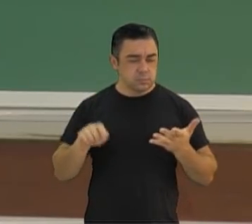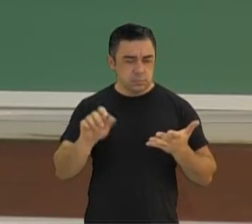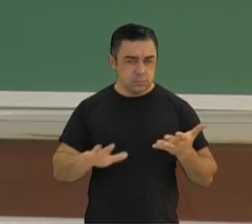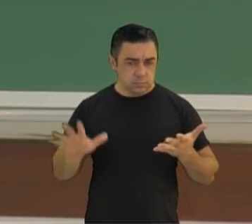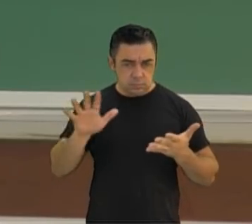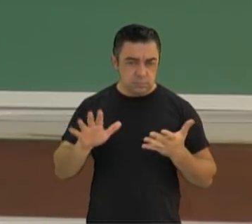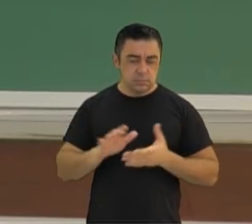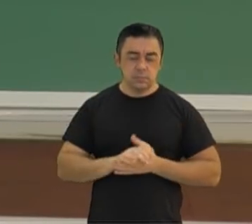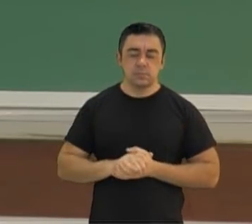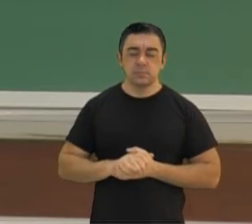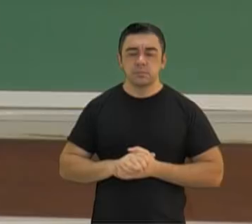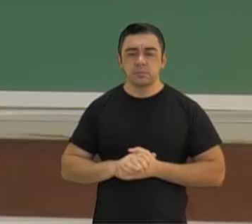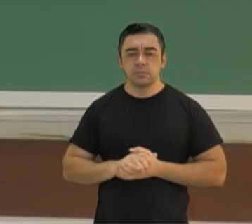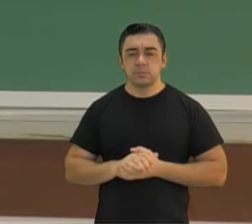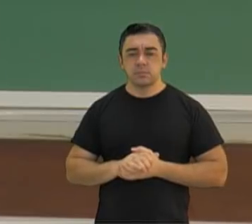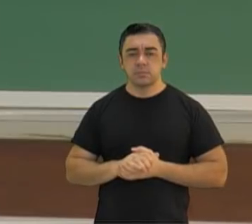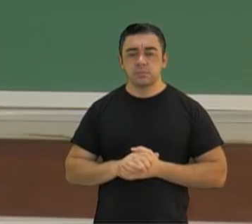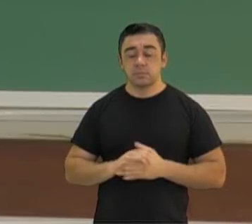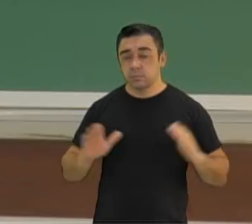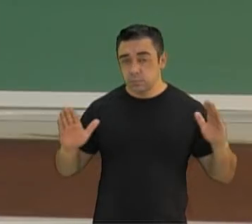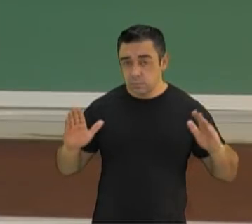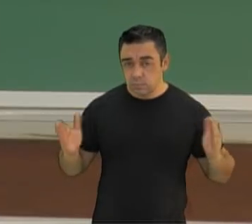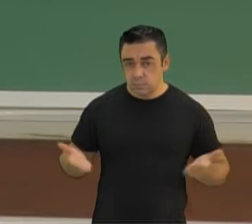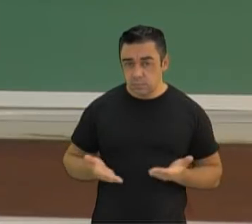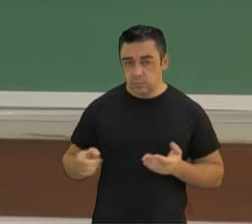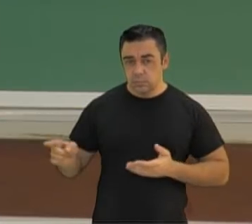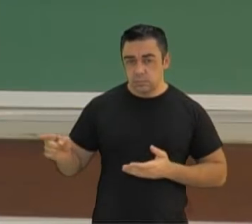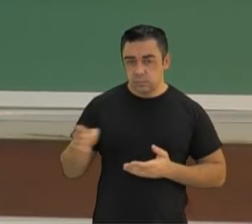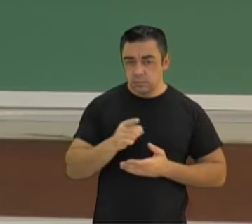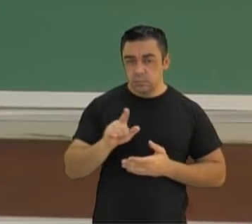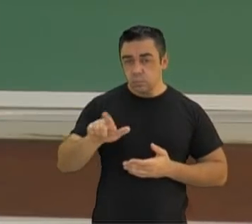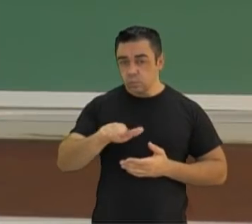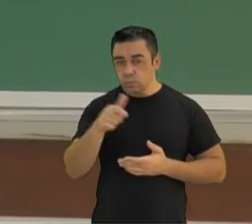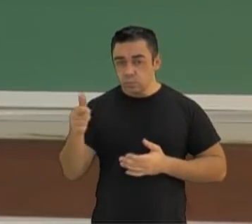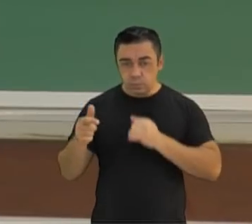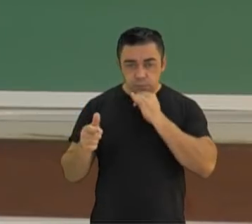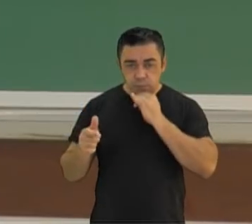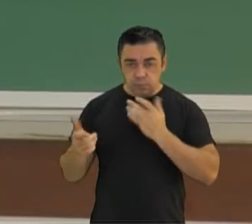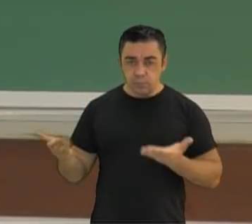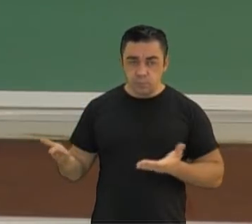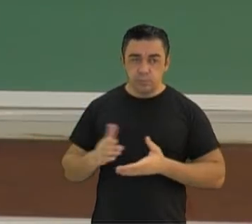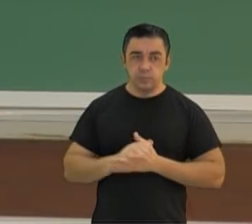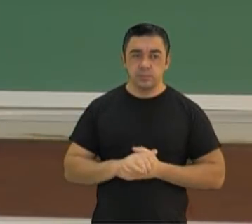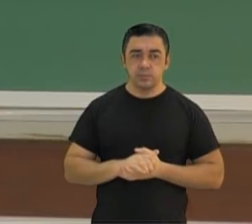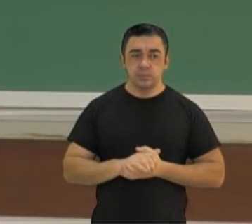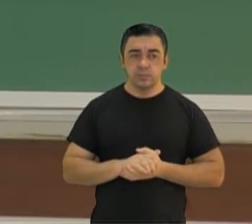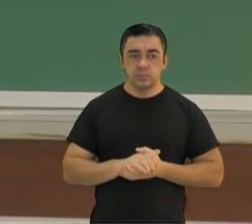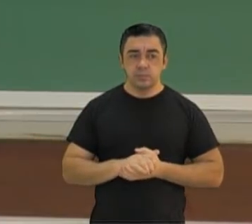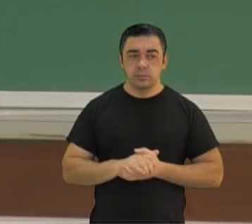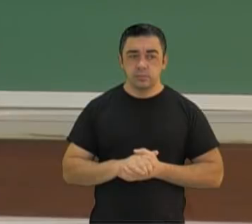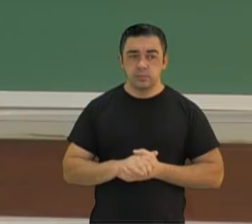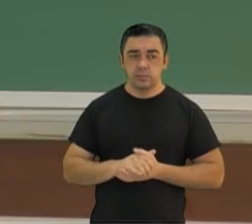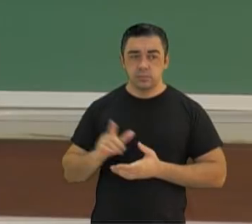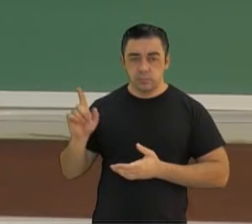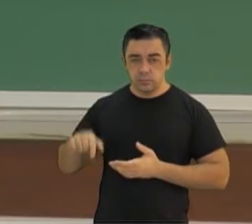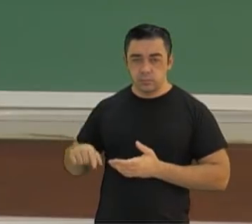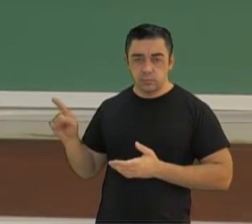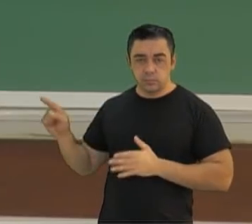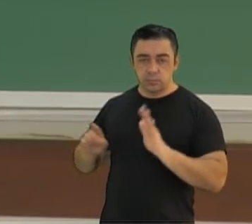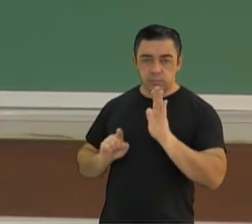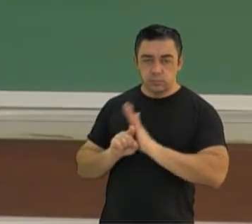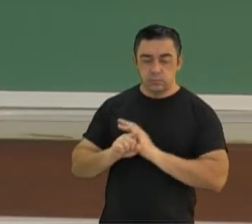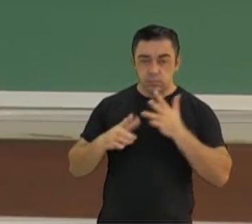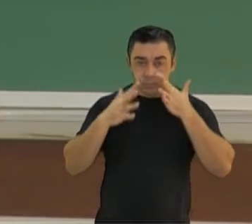que não está escrito. Agora, você vai ter um outro exemplo. Vamos lá? É um quiz.